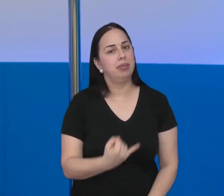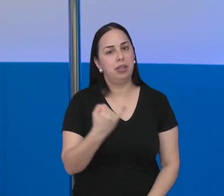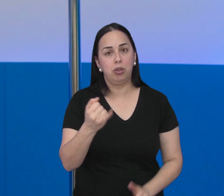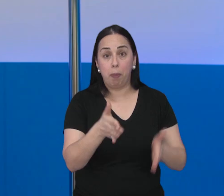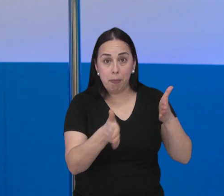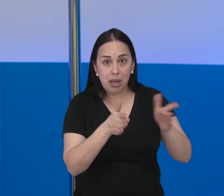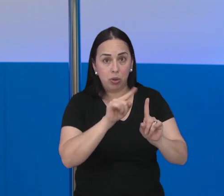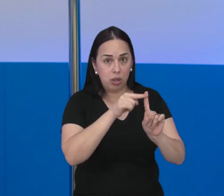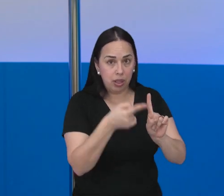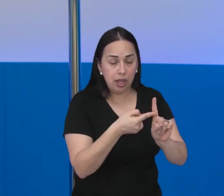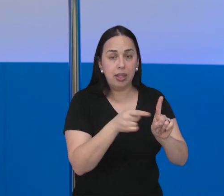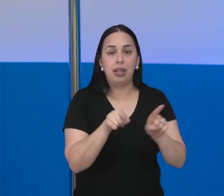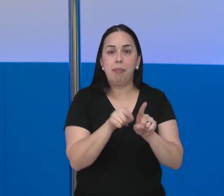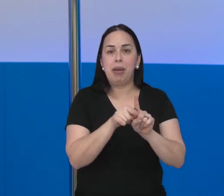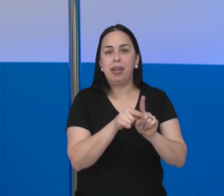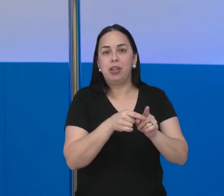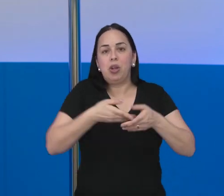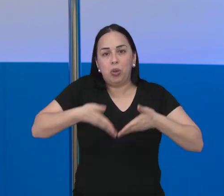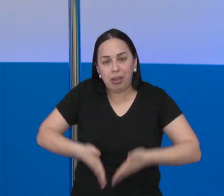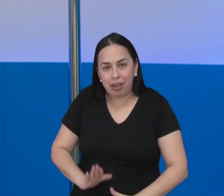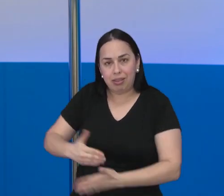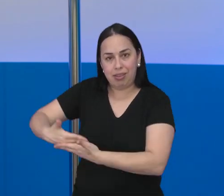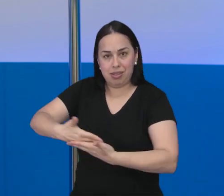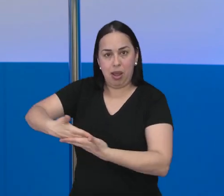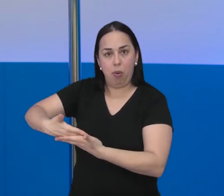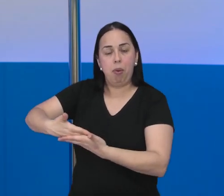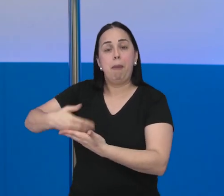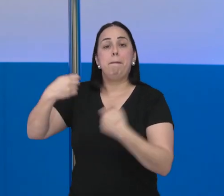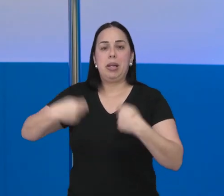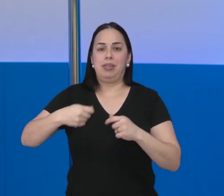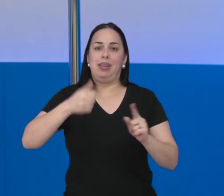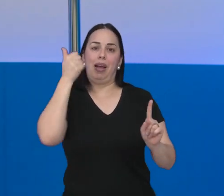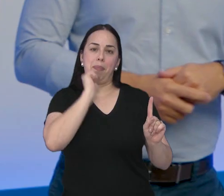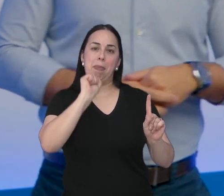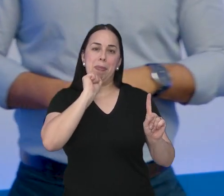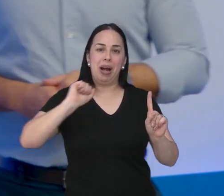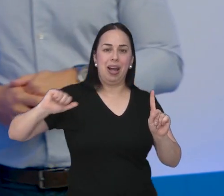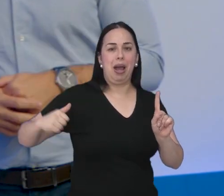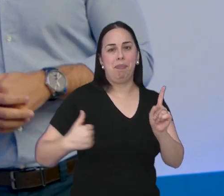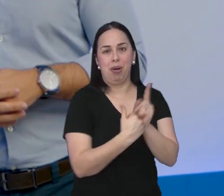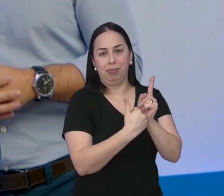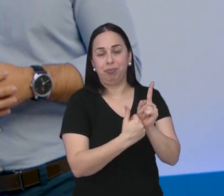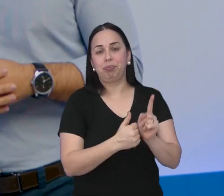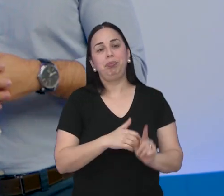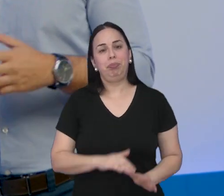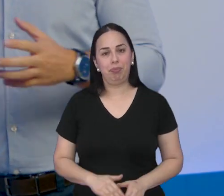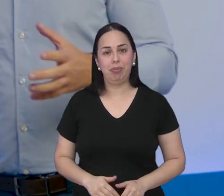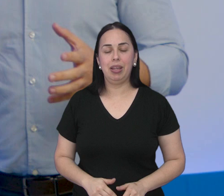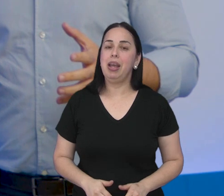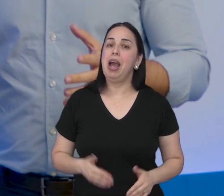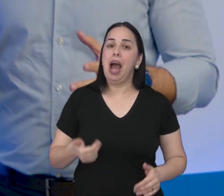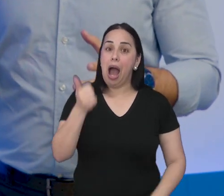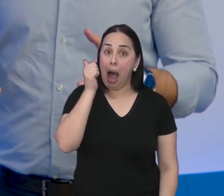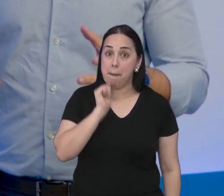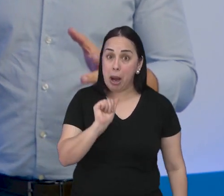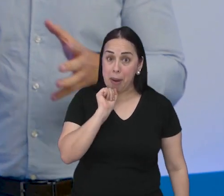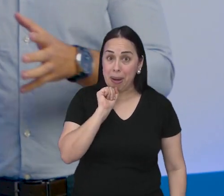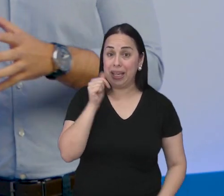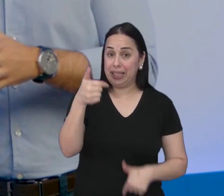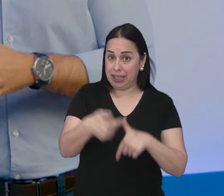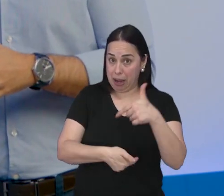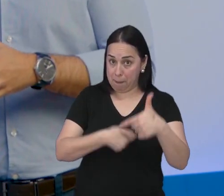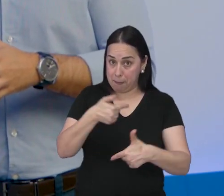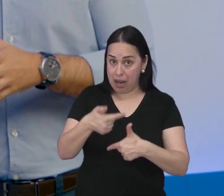não só na gestação, mas também nos primeiros meses de vida do bebê. E para a mãe que trabalha, é concedida a